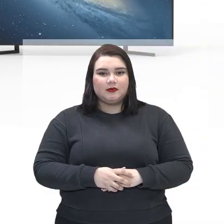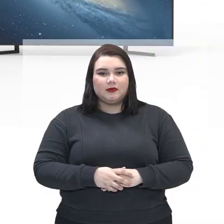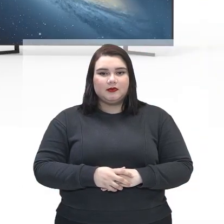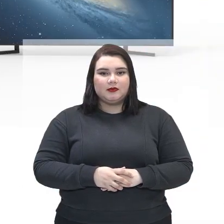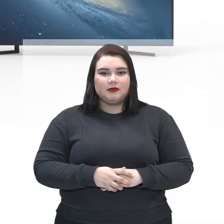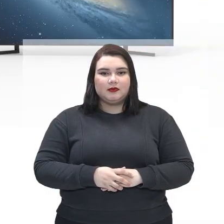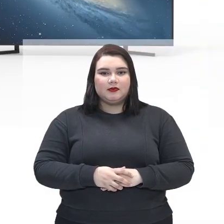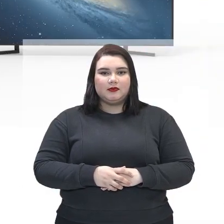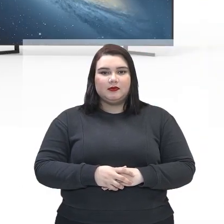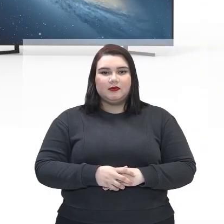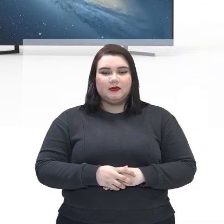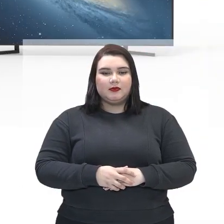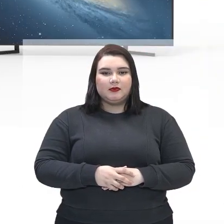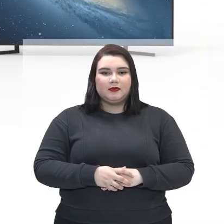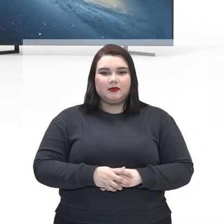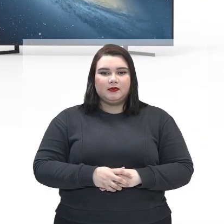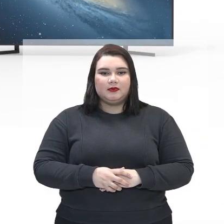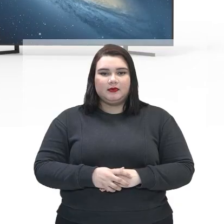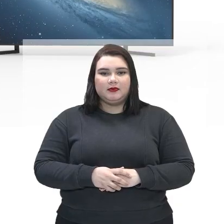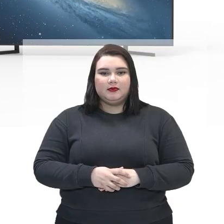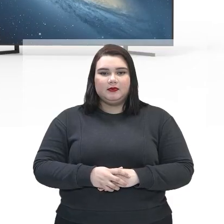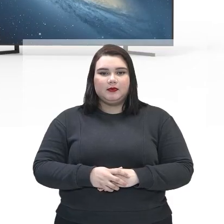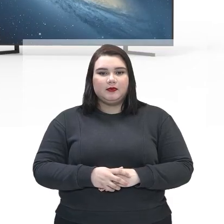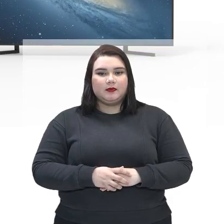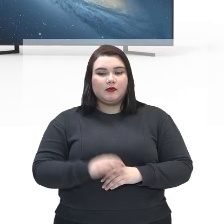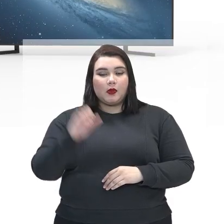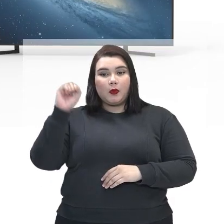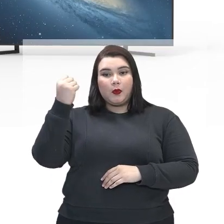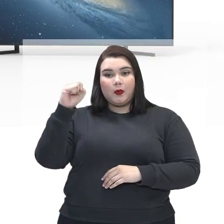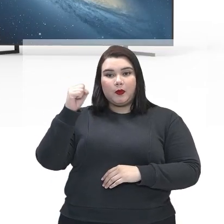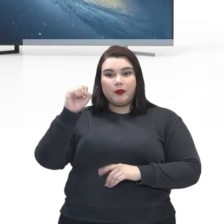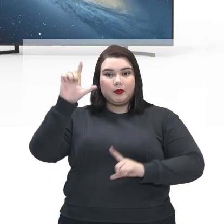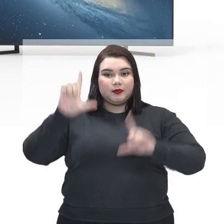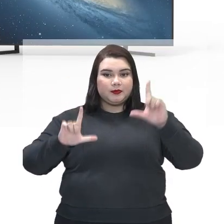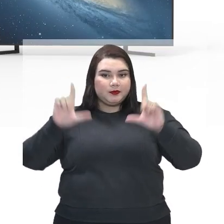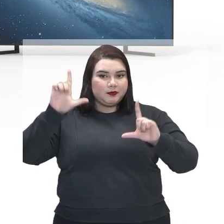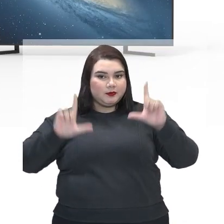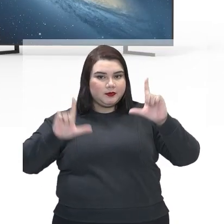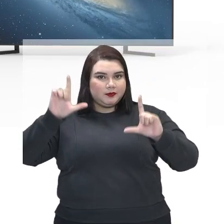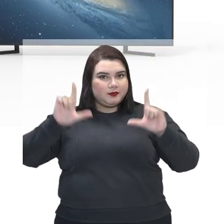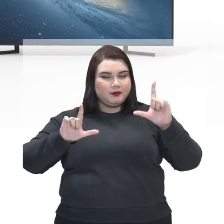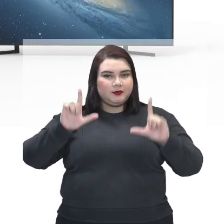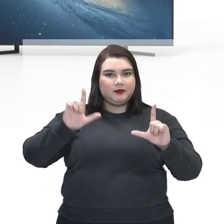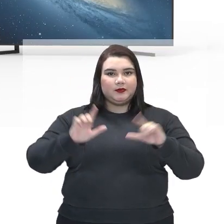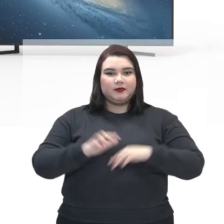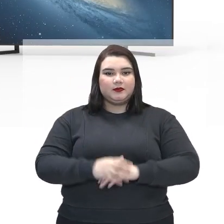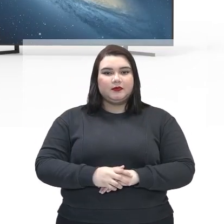Eight TVs. Oito televisões.